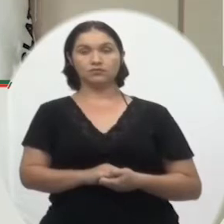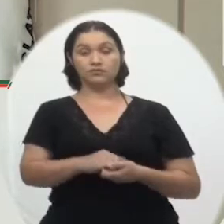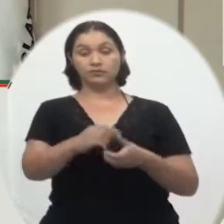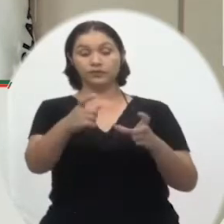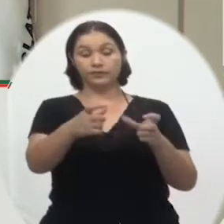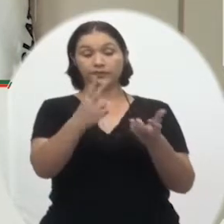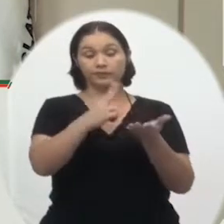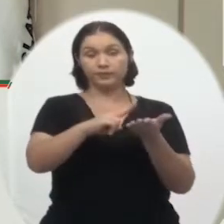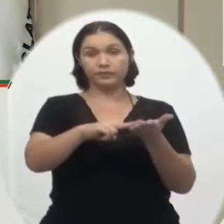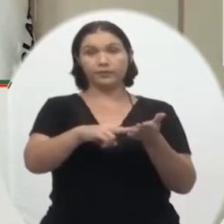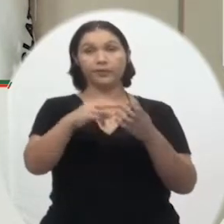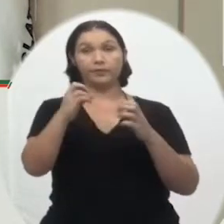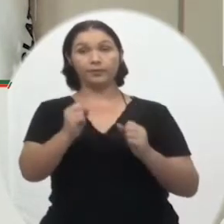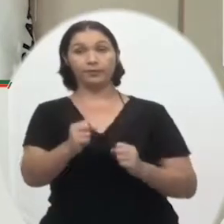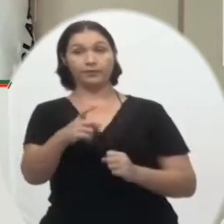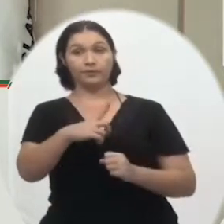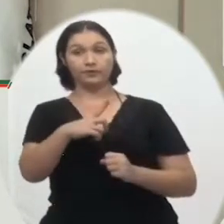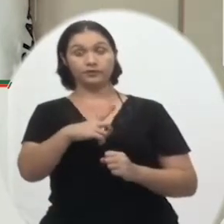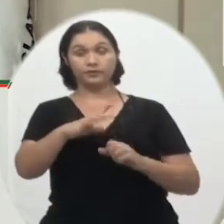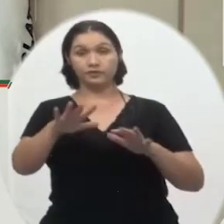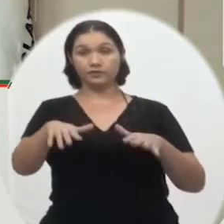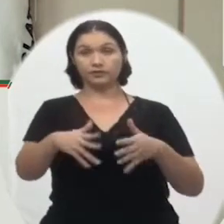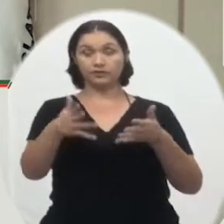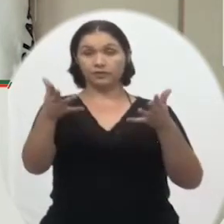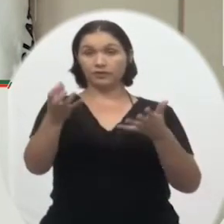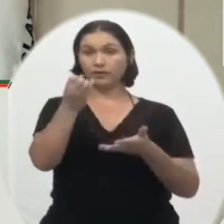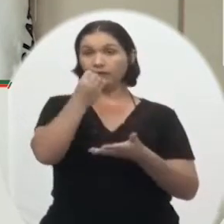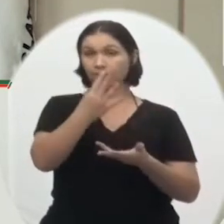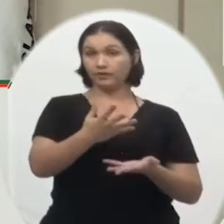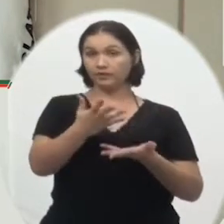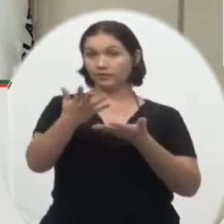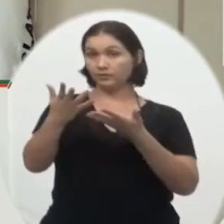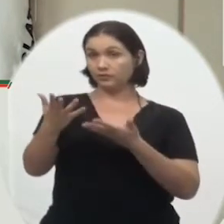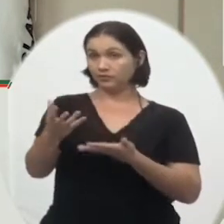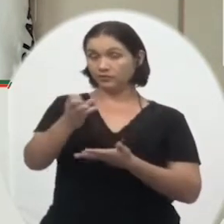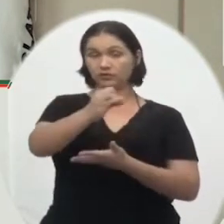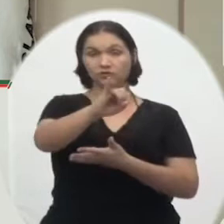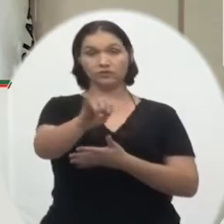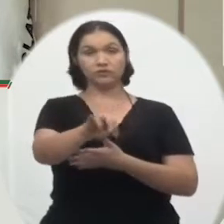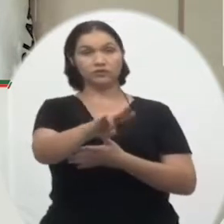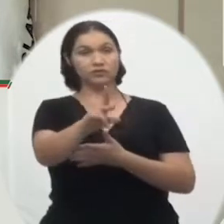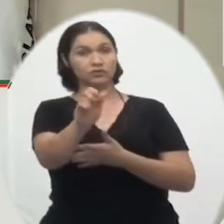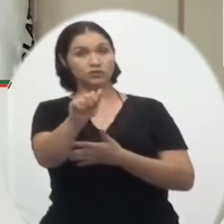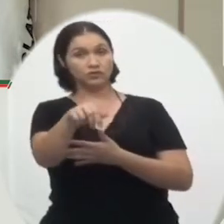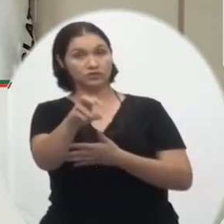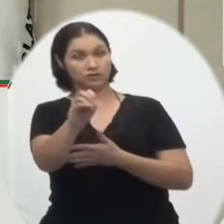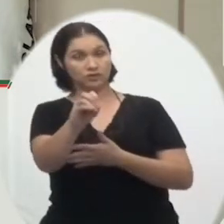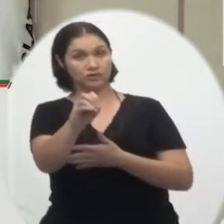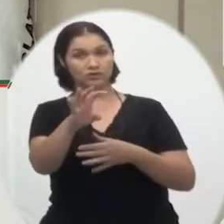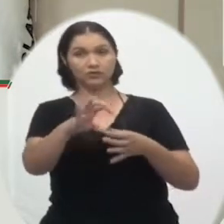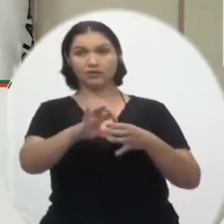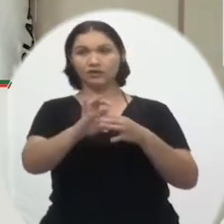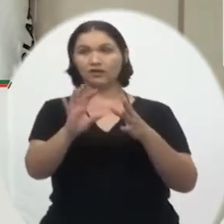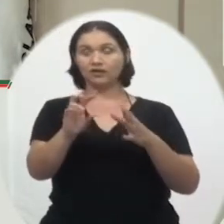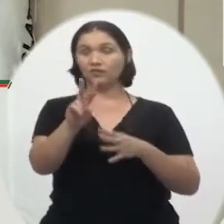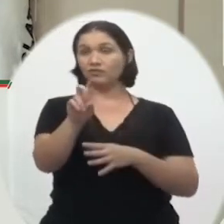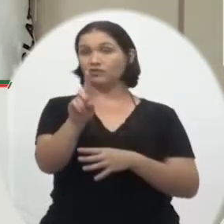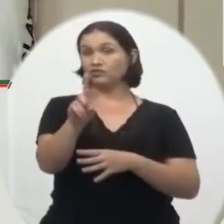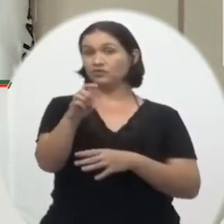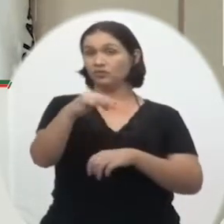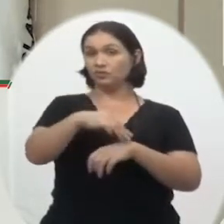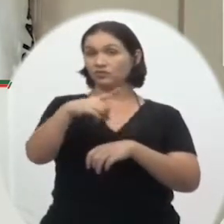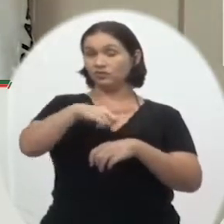pode ter daqui para frente, né? Então, seja bem-vindo, Juliano, fique à vontade, a casa é sua, por 21 minutos. Um